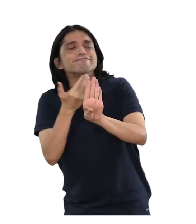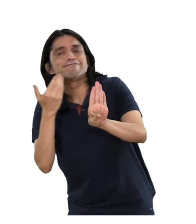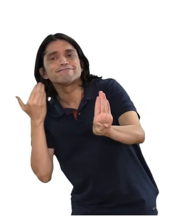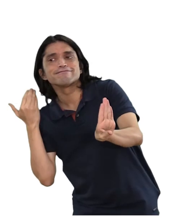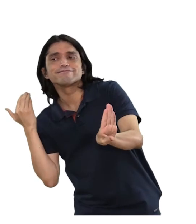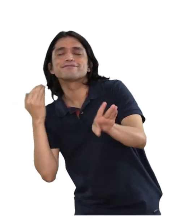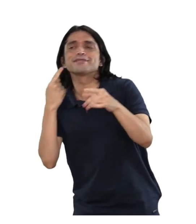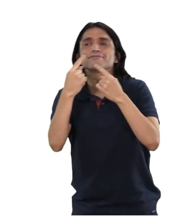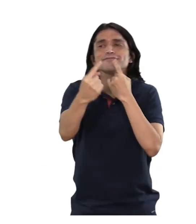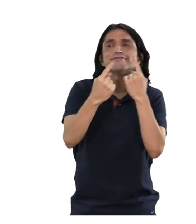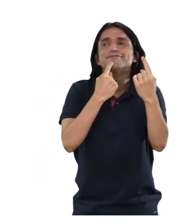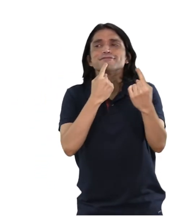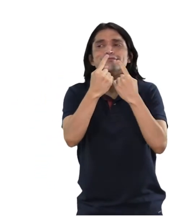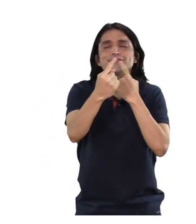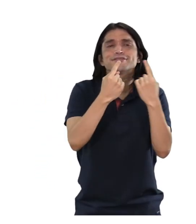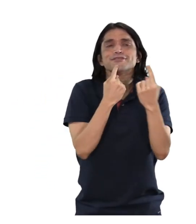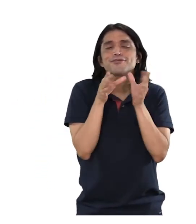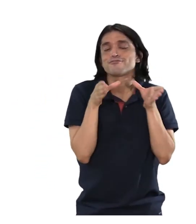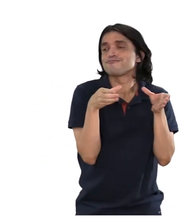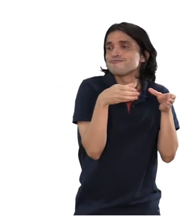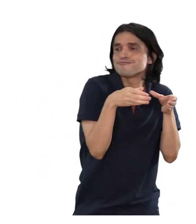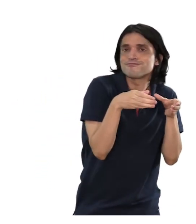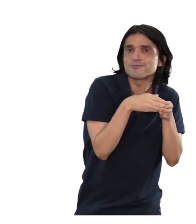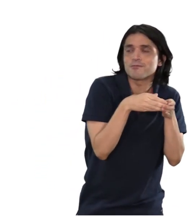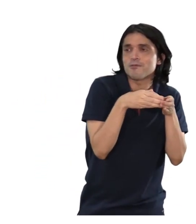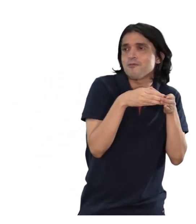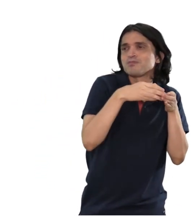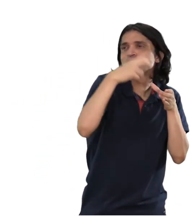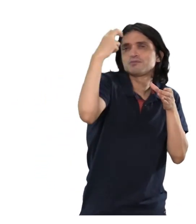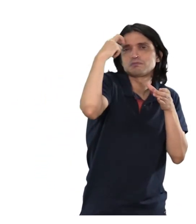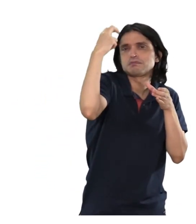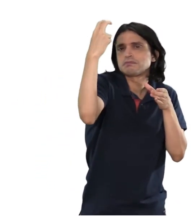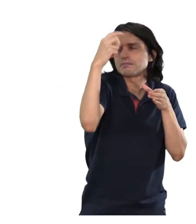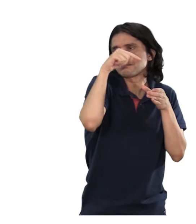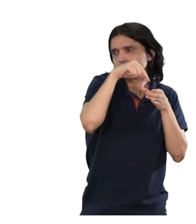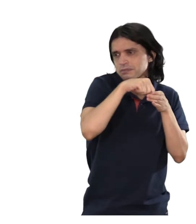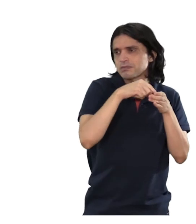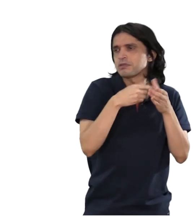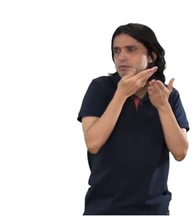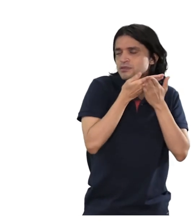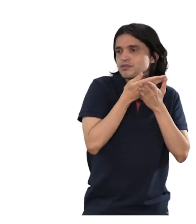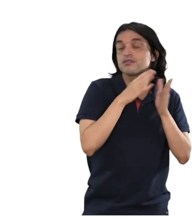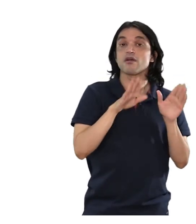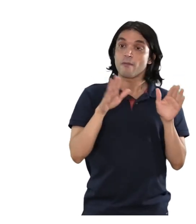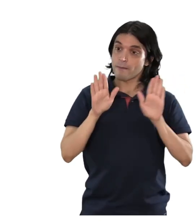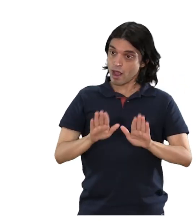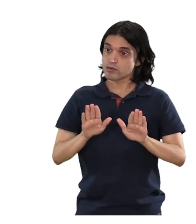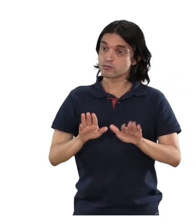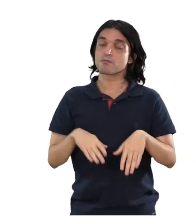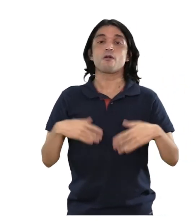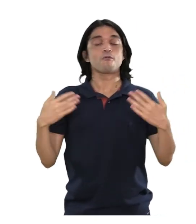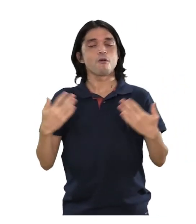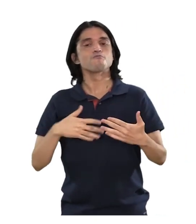eruditos, mas ela ganhou a vida social e transformou-se em um elemento central em nossa existência. A ciência, em outras